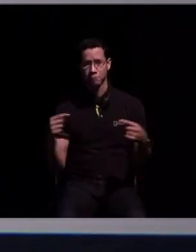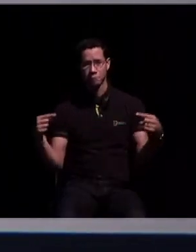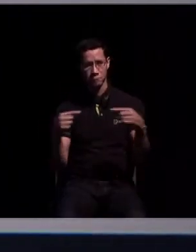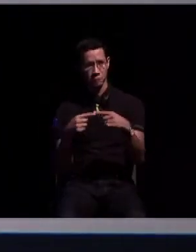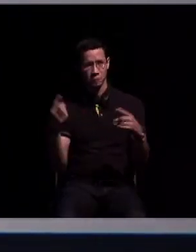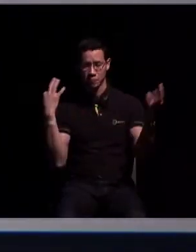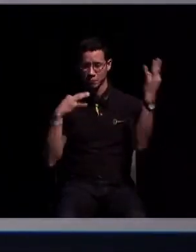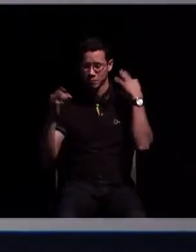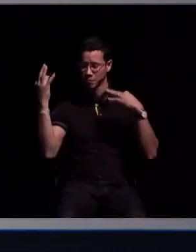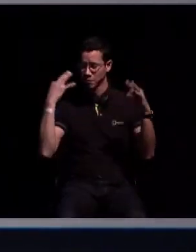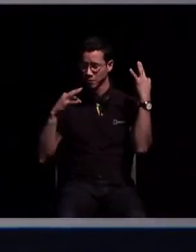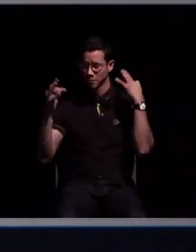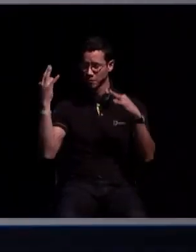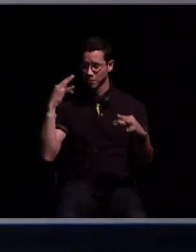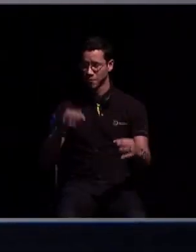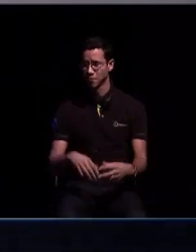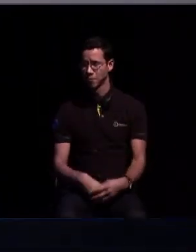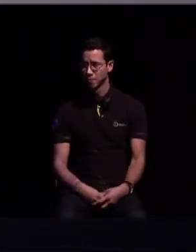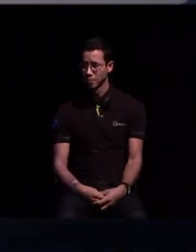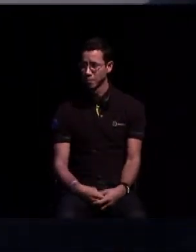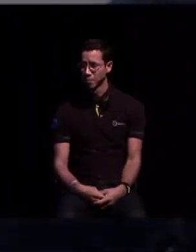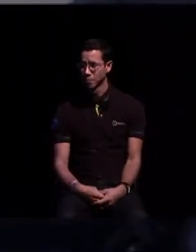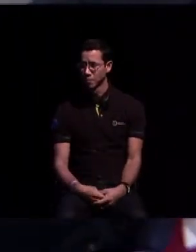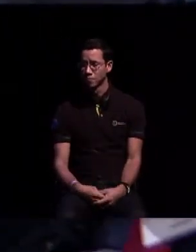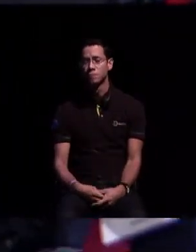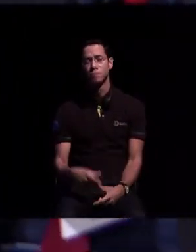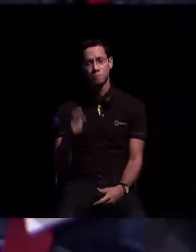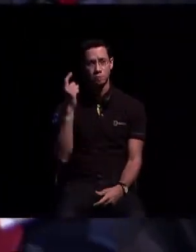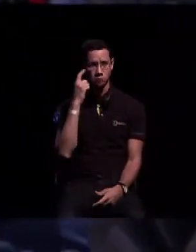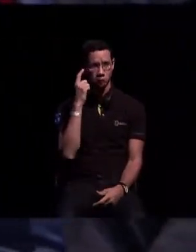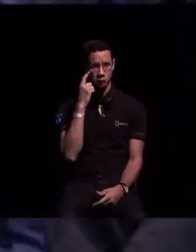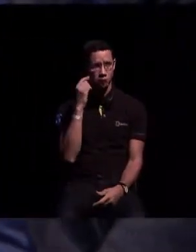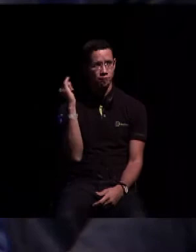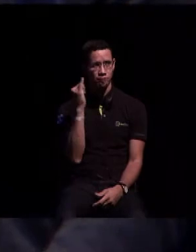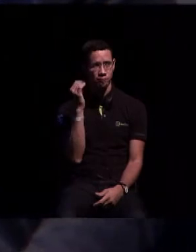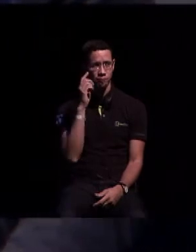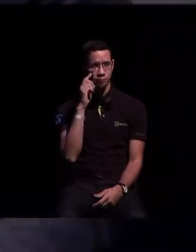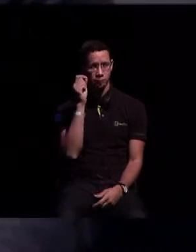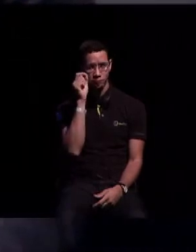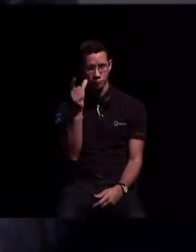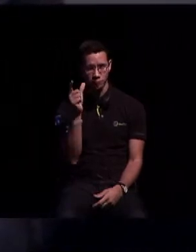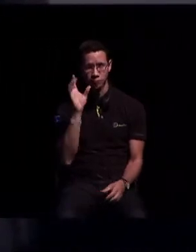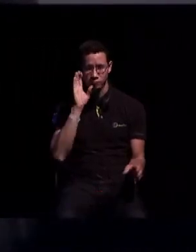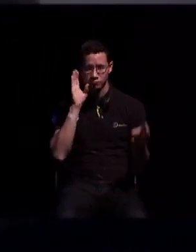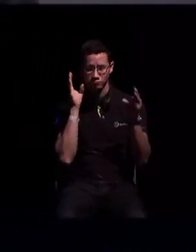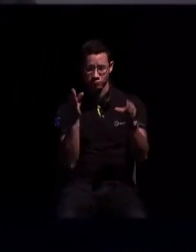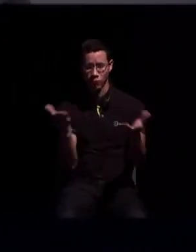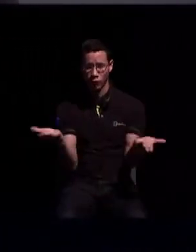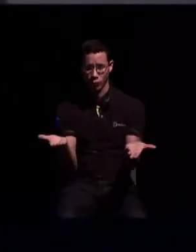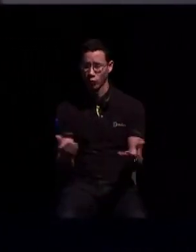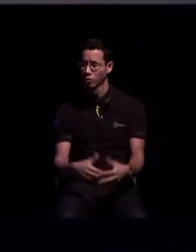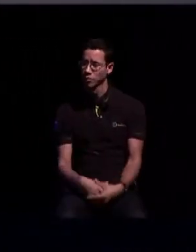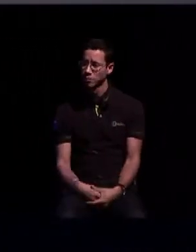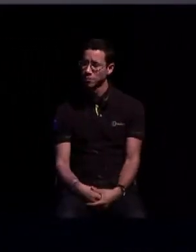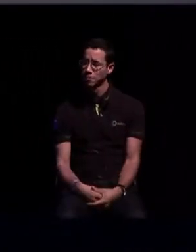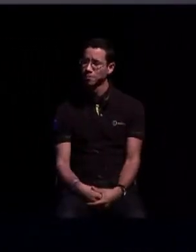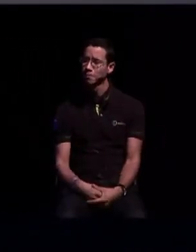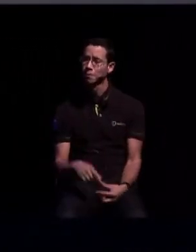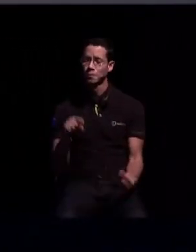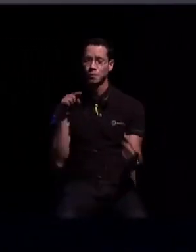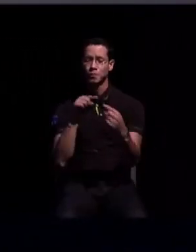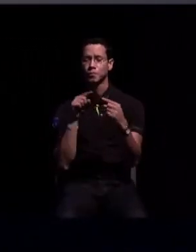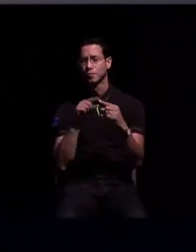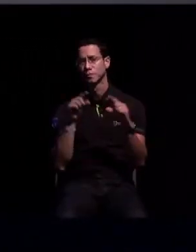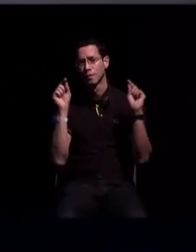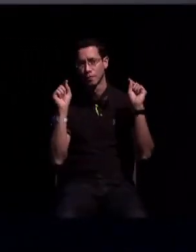que eu, enfim, que eu acho que seria interessante tocar para vocês aqui hoje. Isso tem a ver com o quê,